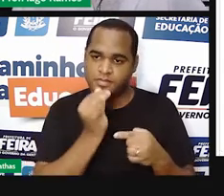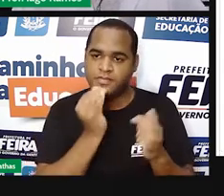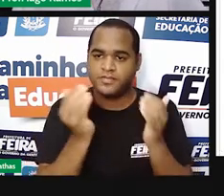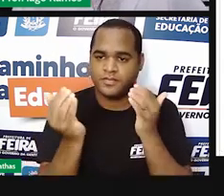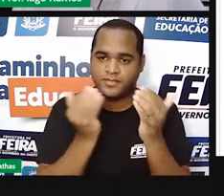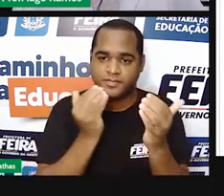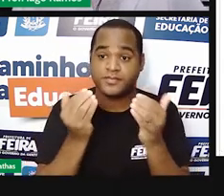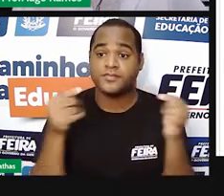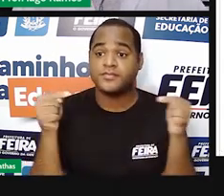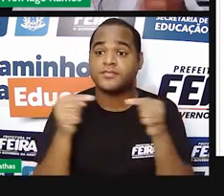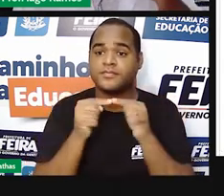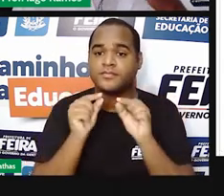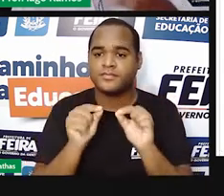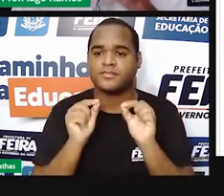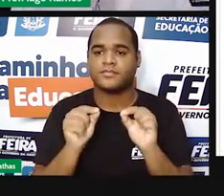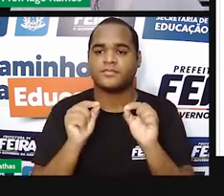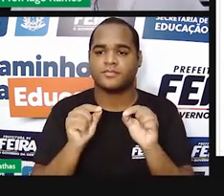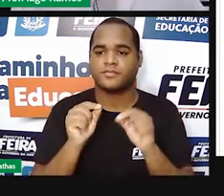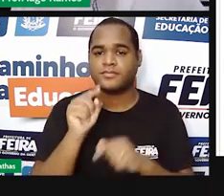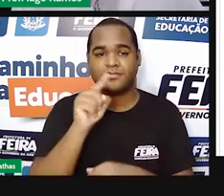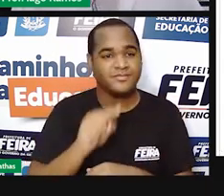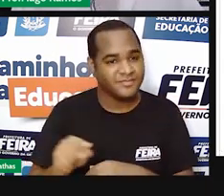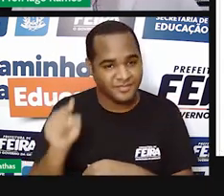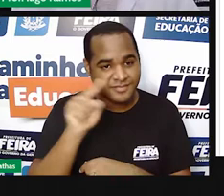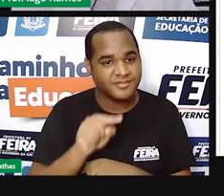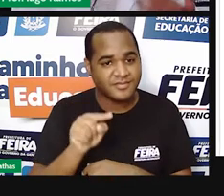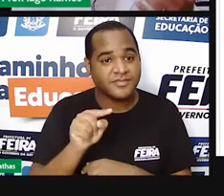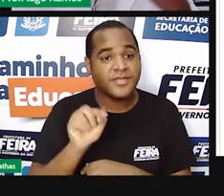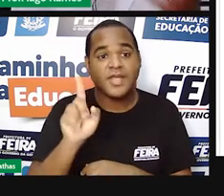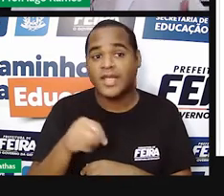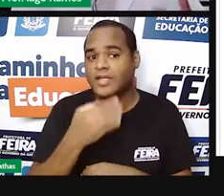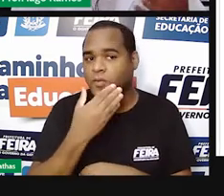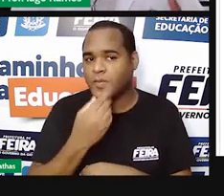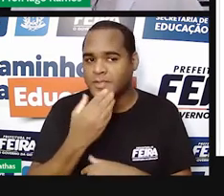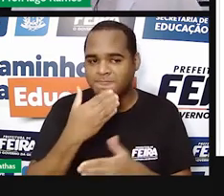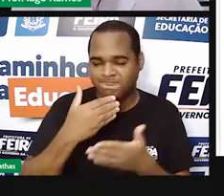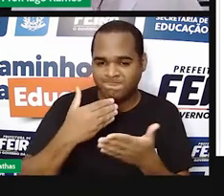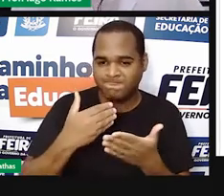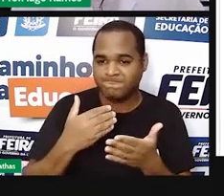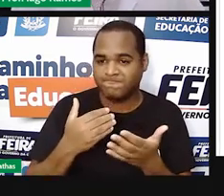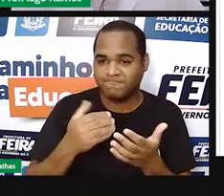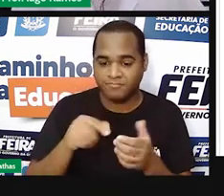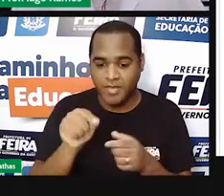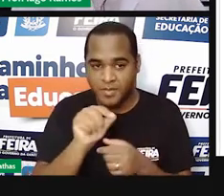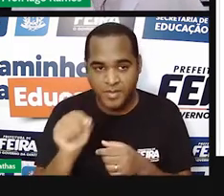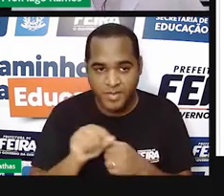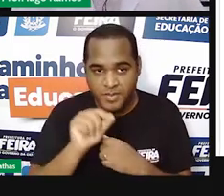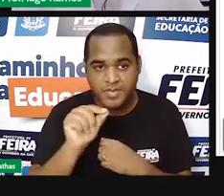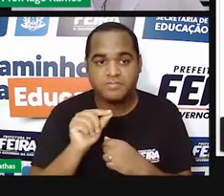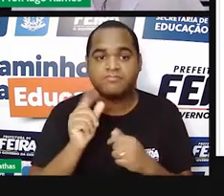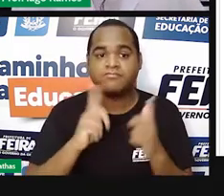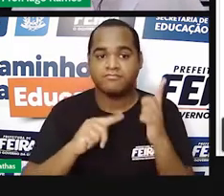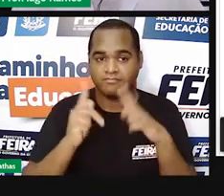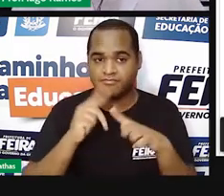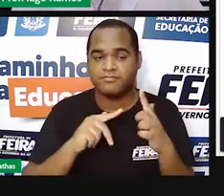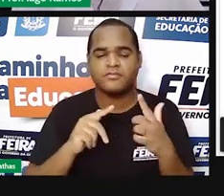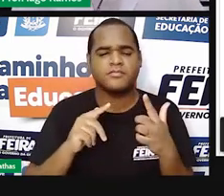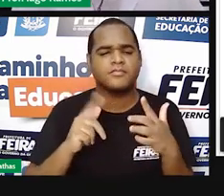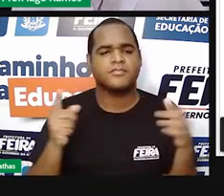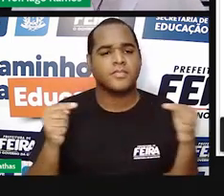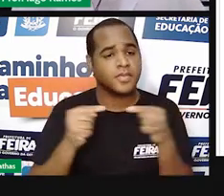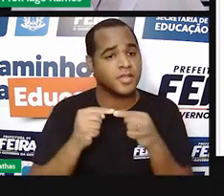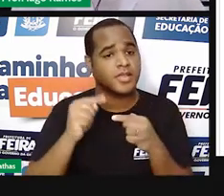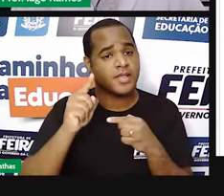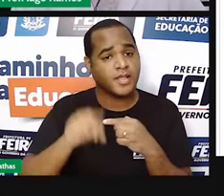simbolizando e o círculo que o jogador que tá usando o círculo vai jogar então esse ponto